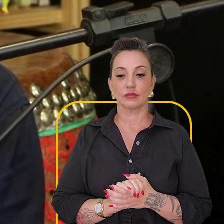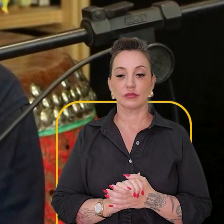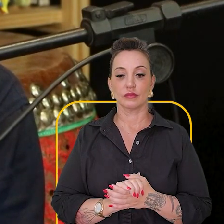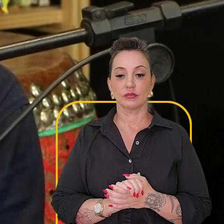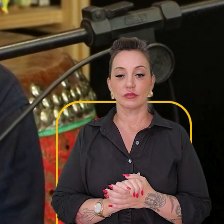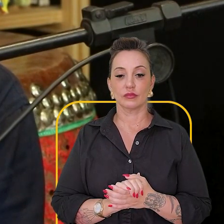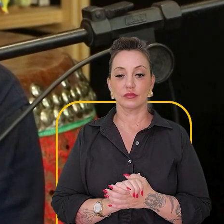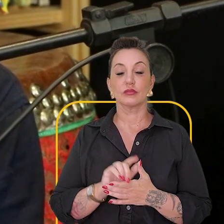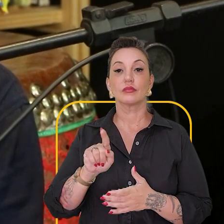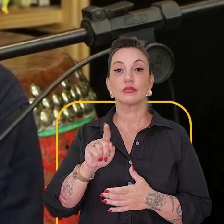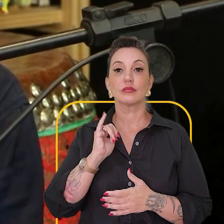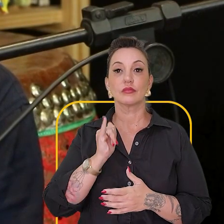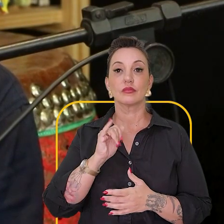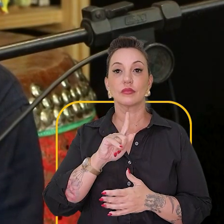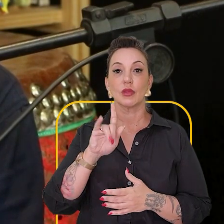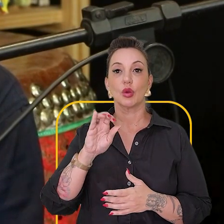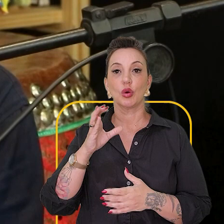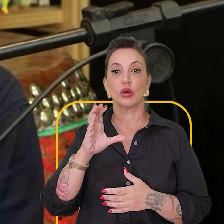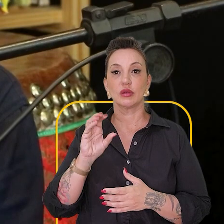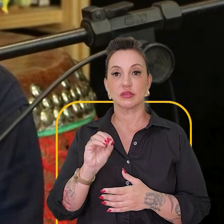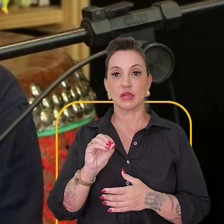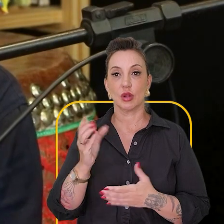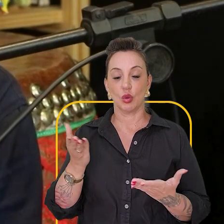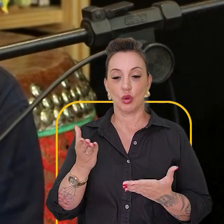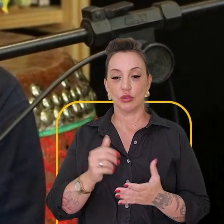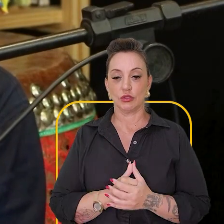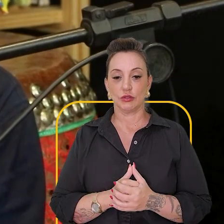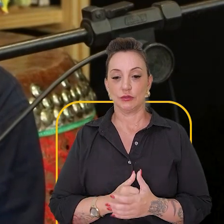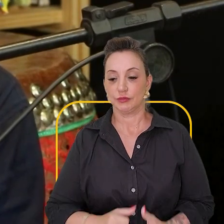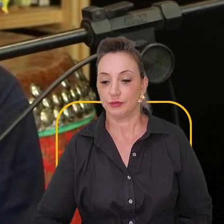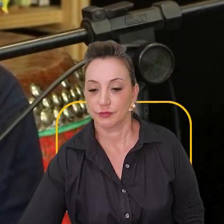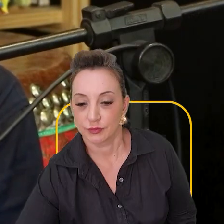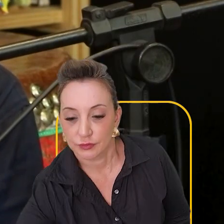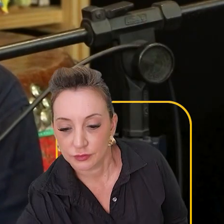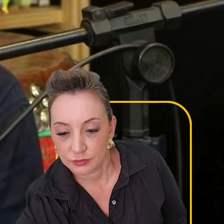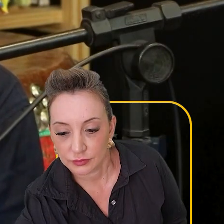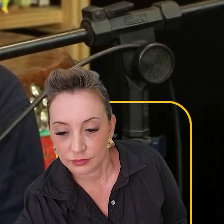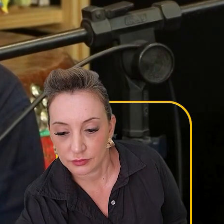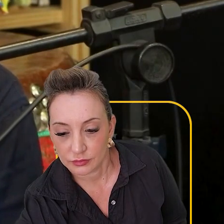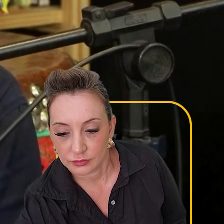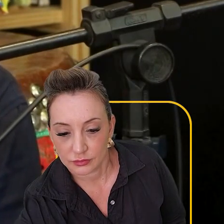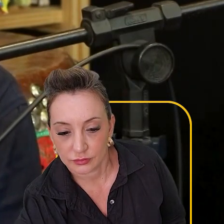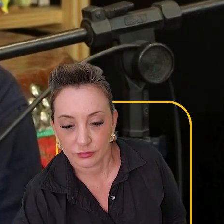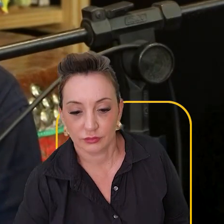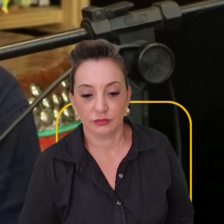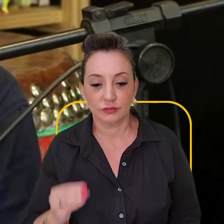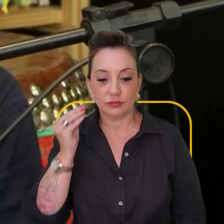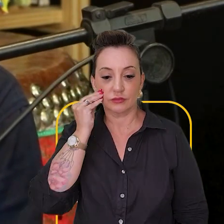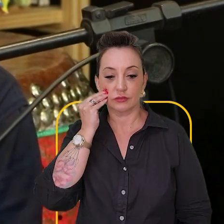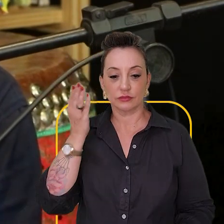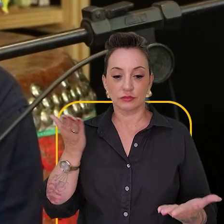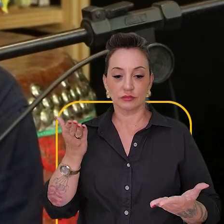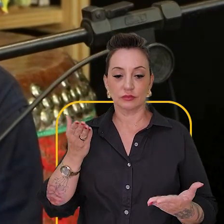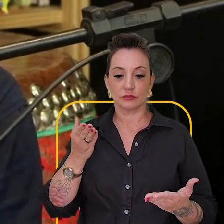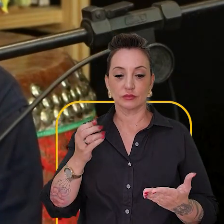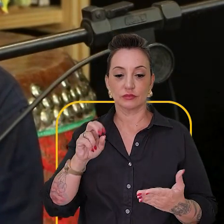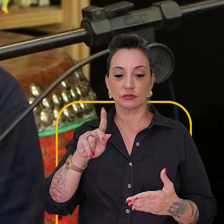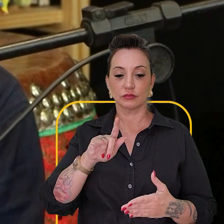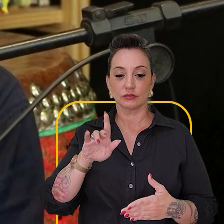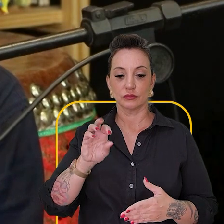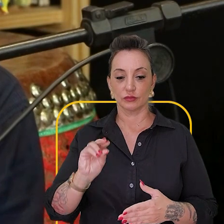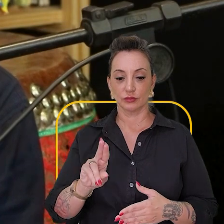aqui o que que você diria pro Gonçalo hoje com essa experiência toda que você tem de kung fu